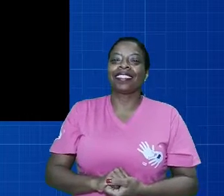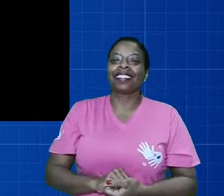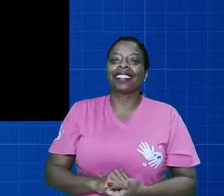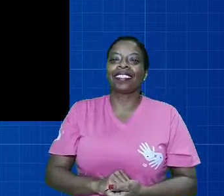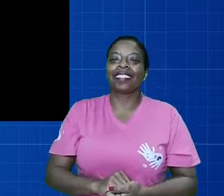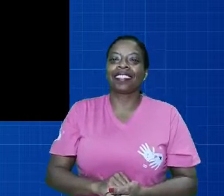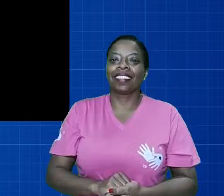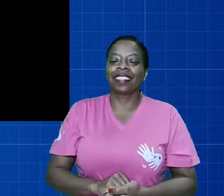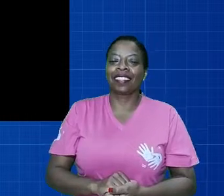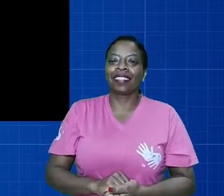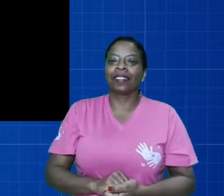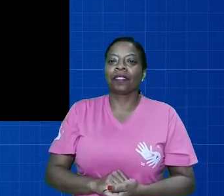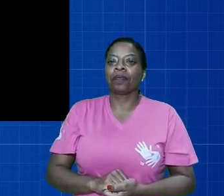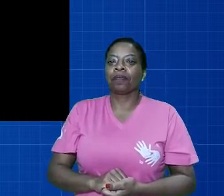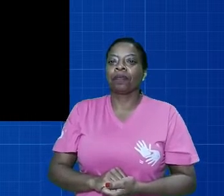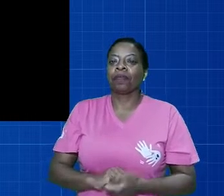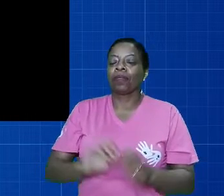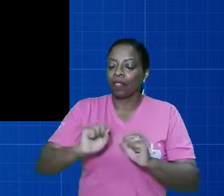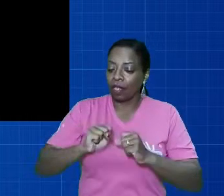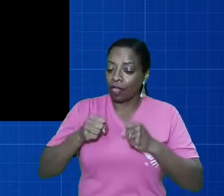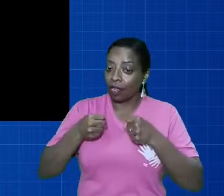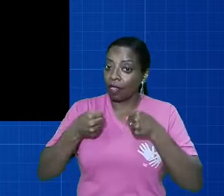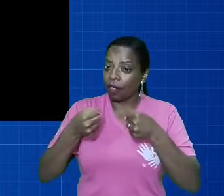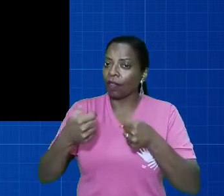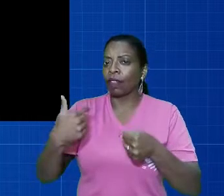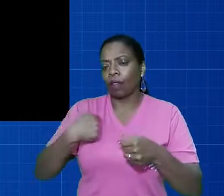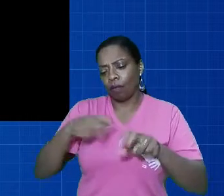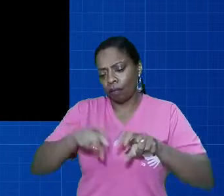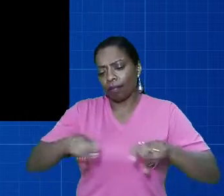Qualificação, Não, da defesa. defesa.